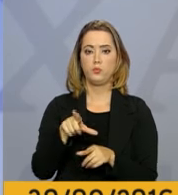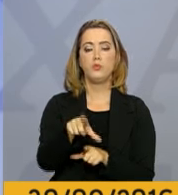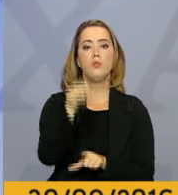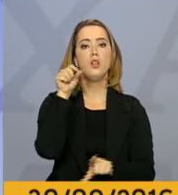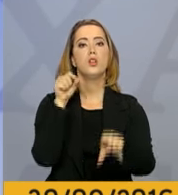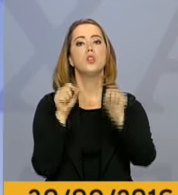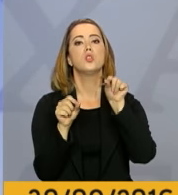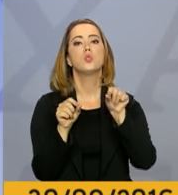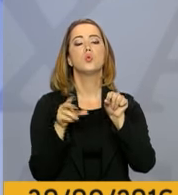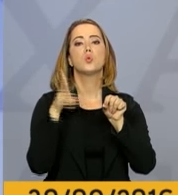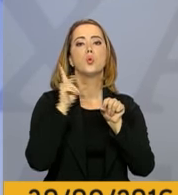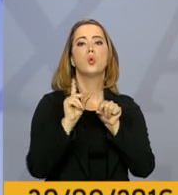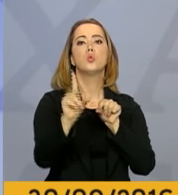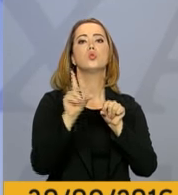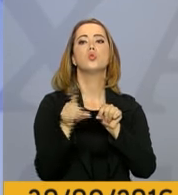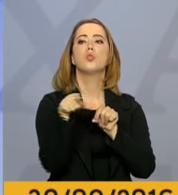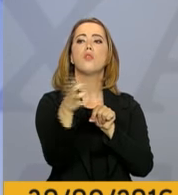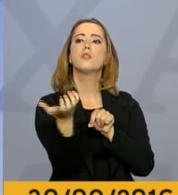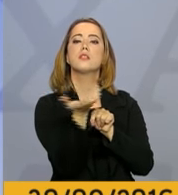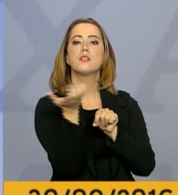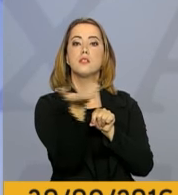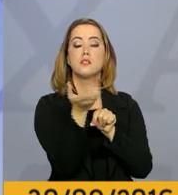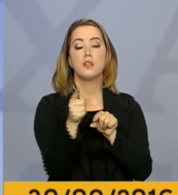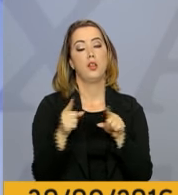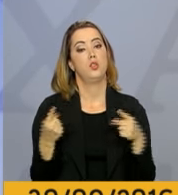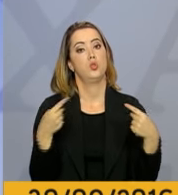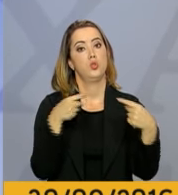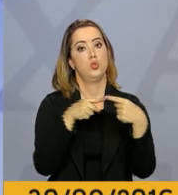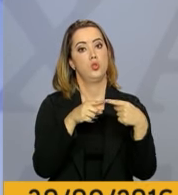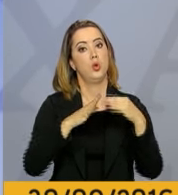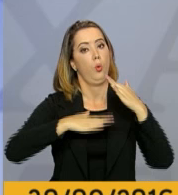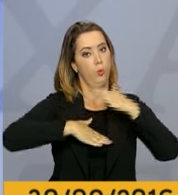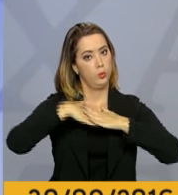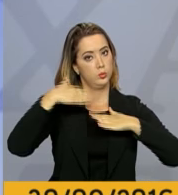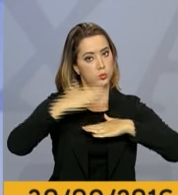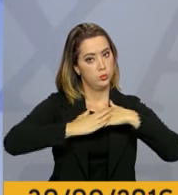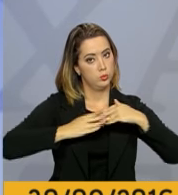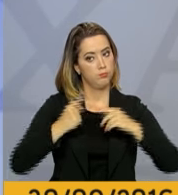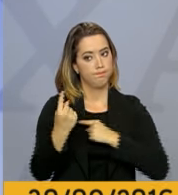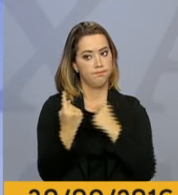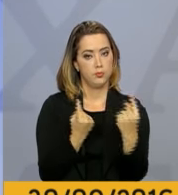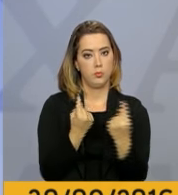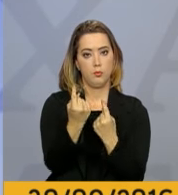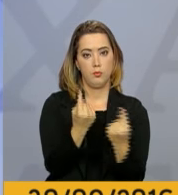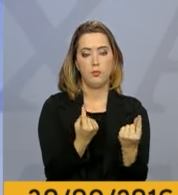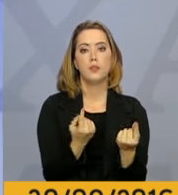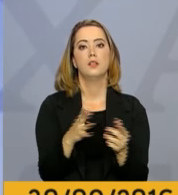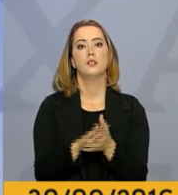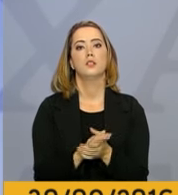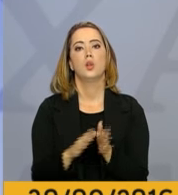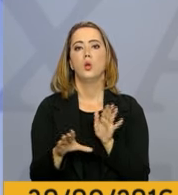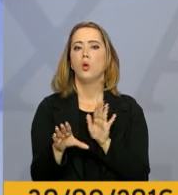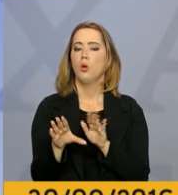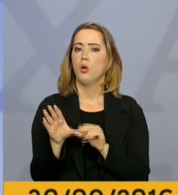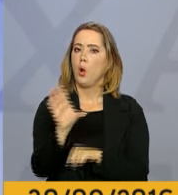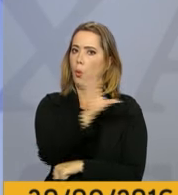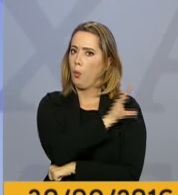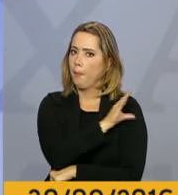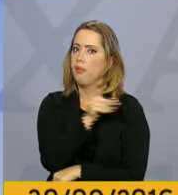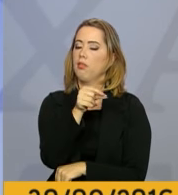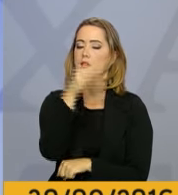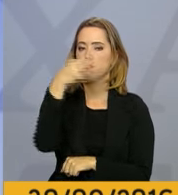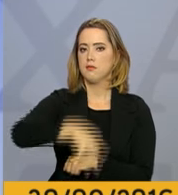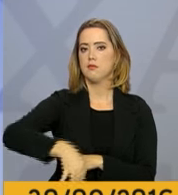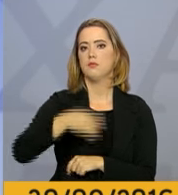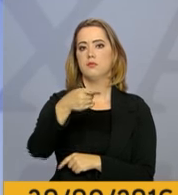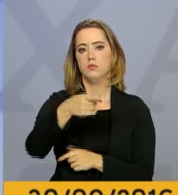os diretores que você quiser, de acordo com as conveniências de natureza técnica. E ontem, ou antes de ontem ainda, não é, Pedro, você me levou lá os